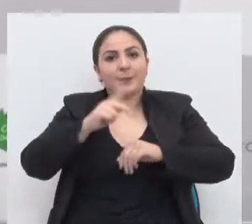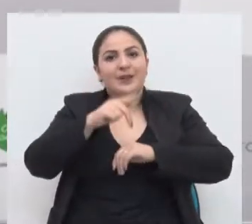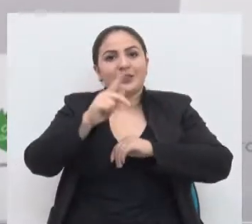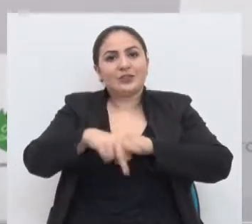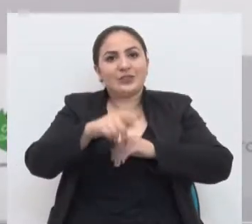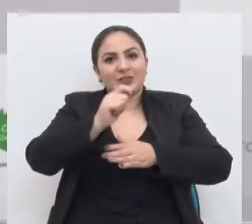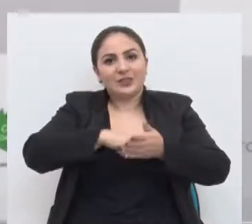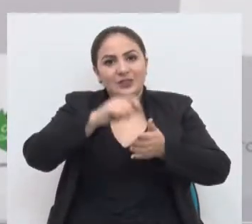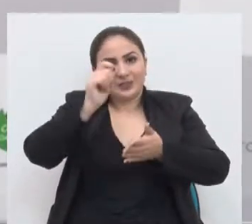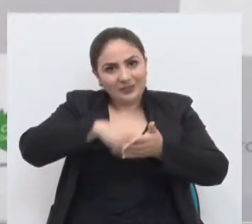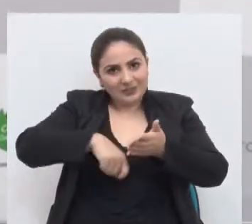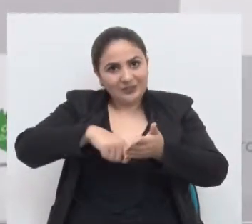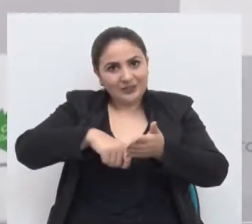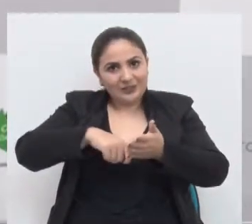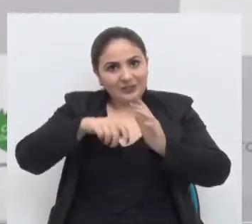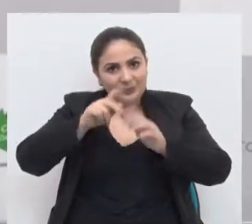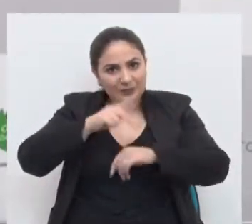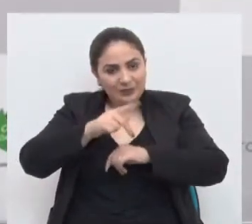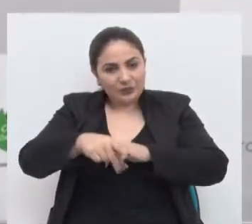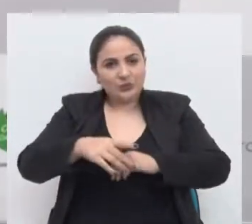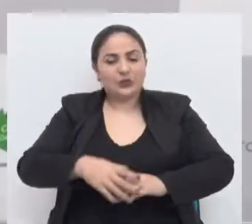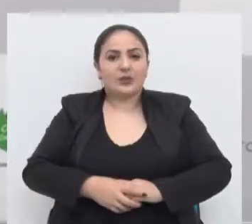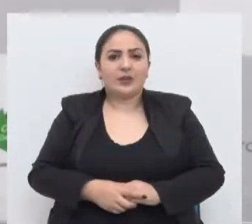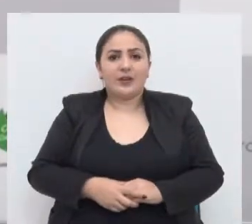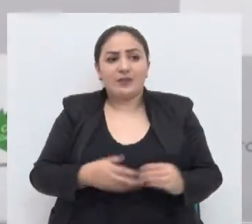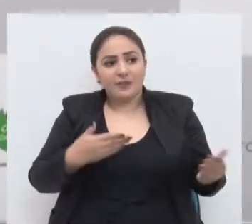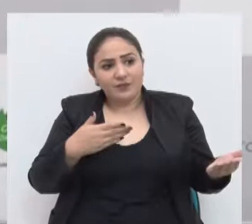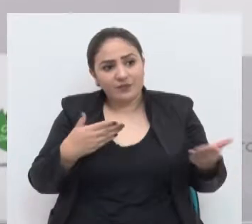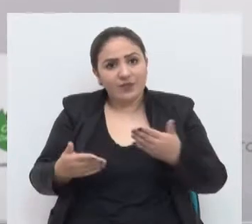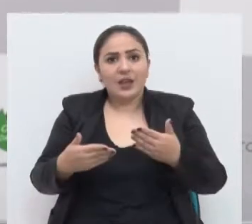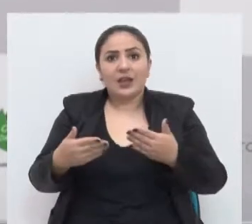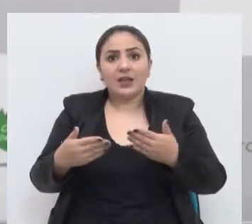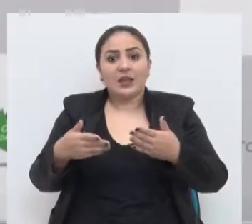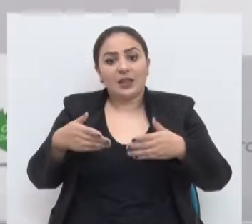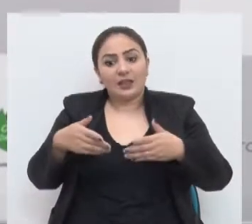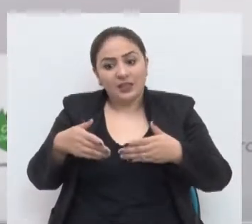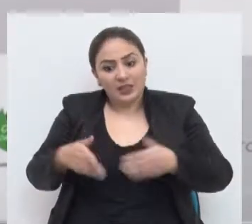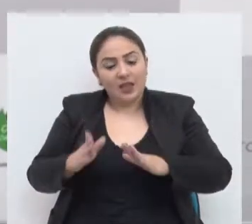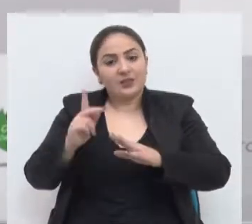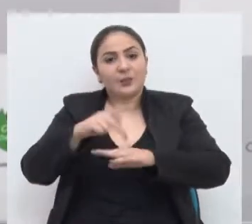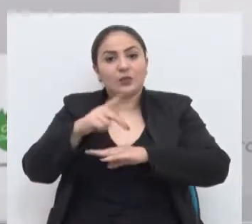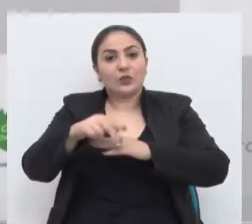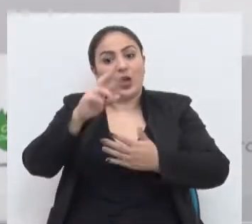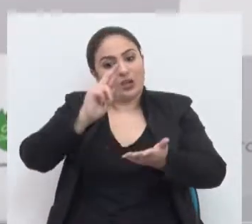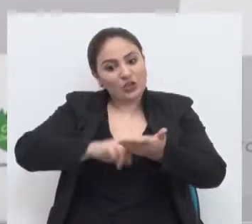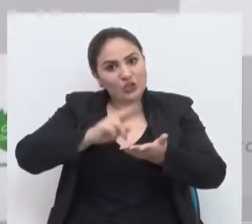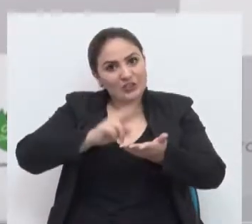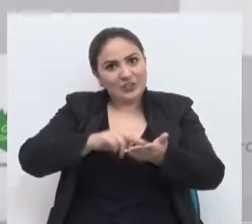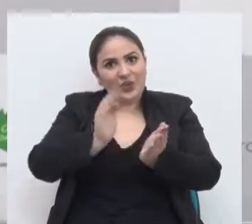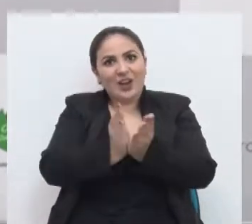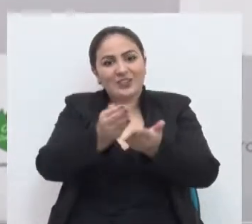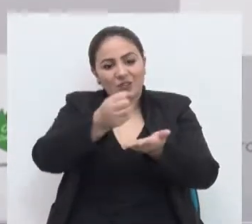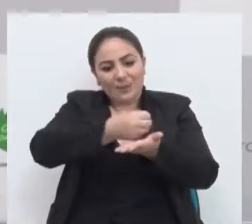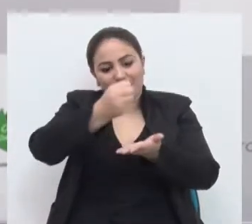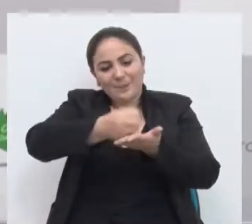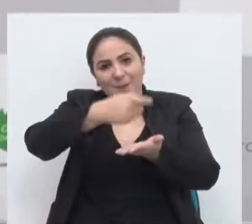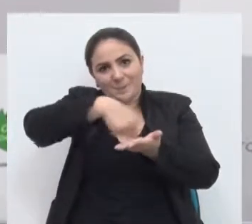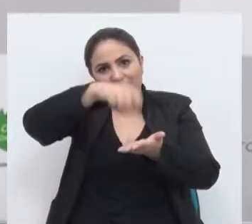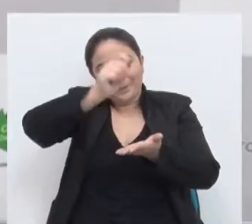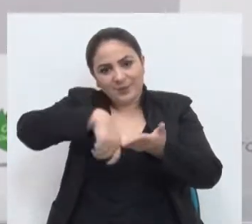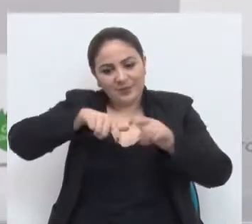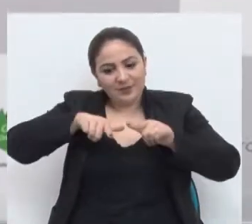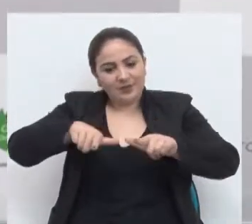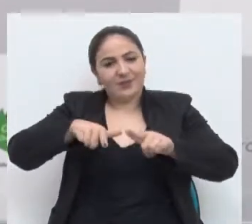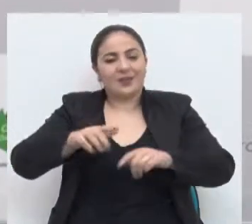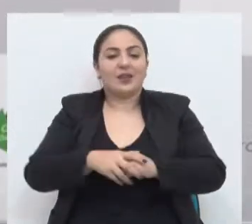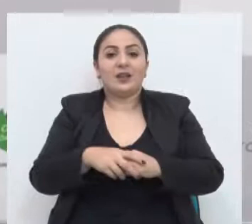Fundo, mesmo que os pais residam em outra cidade e venham nascer em Passo Fundo, também são registrados aqui. Então foi uma atividade marcante